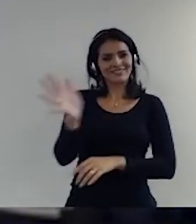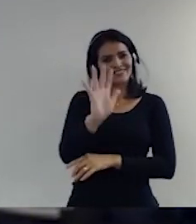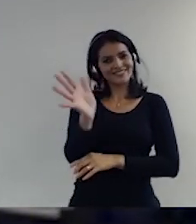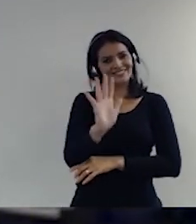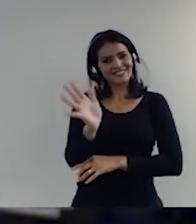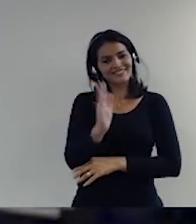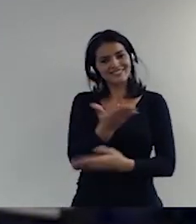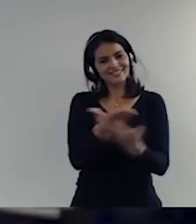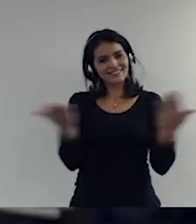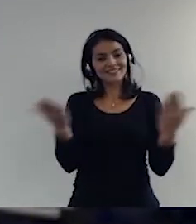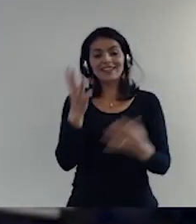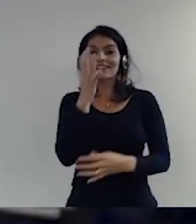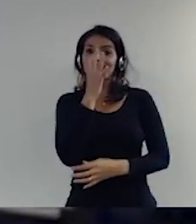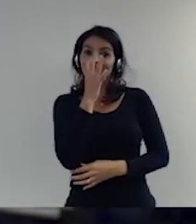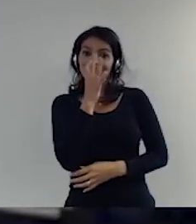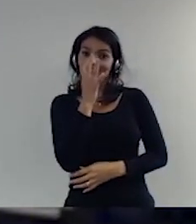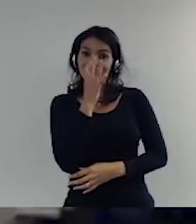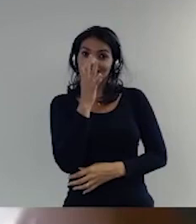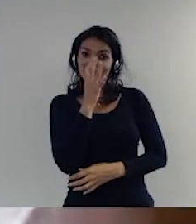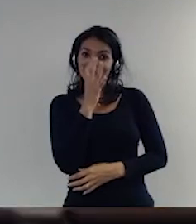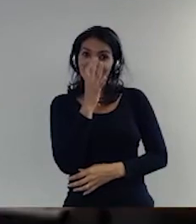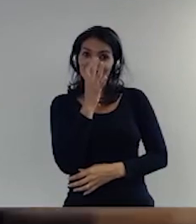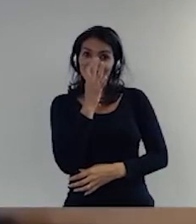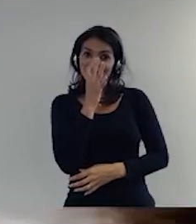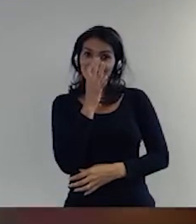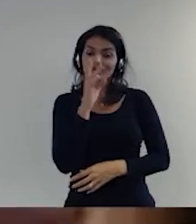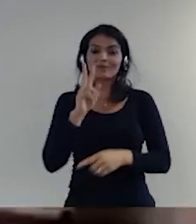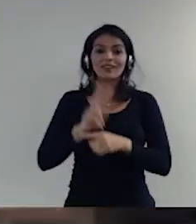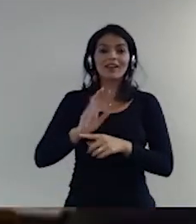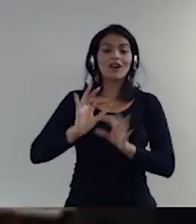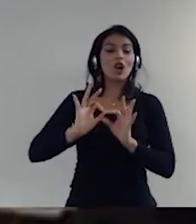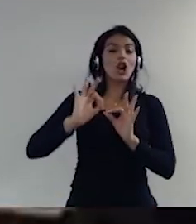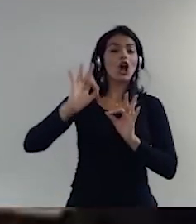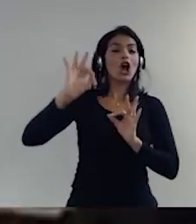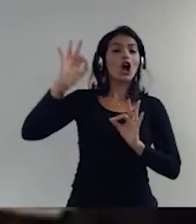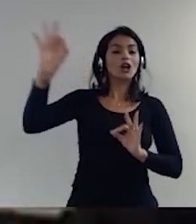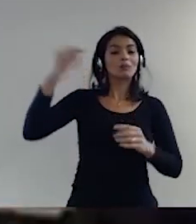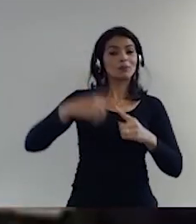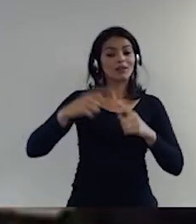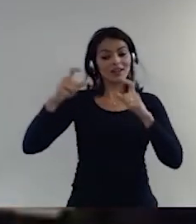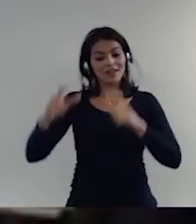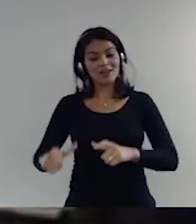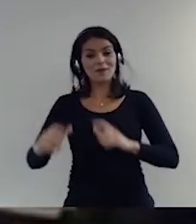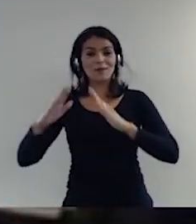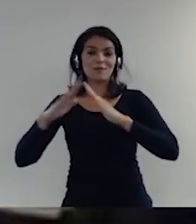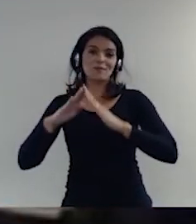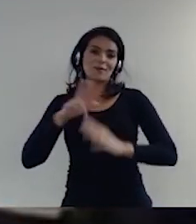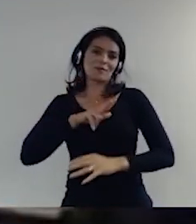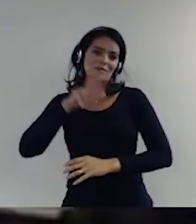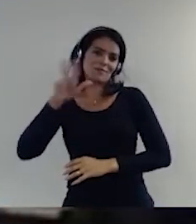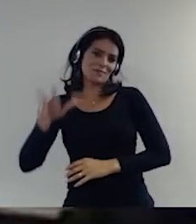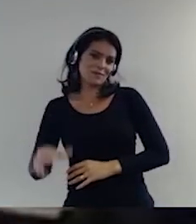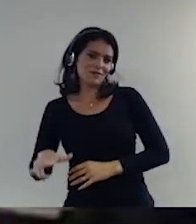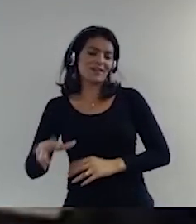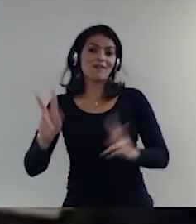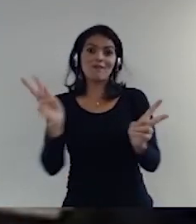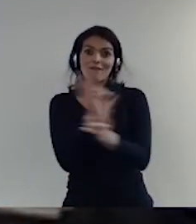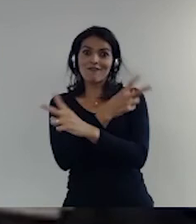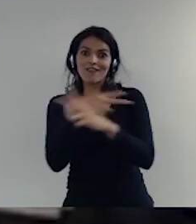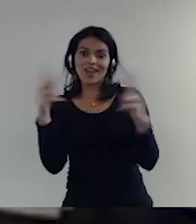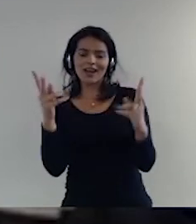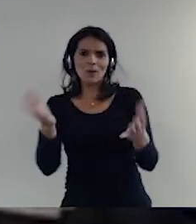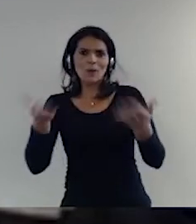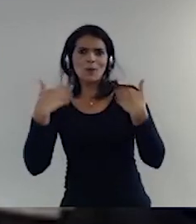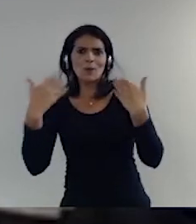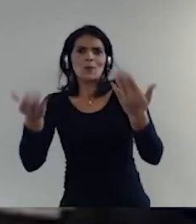todos aqueles que me estiveram a ouvir do lado lá do oceano, uma vez que eu estou do lado de cá, num verão muito quente, sabendo que